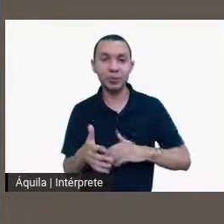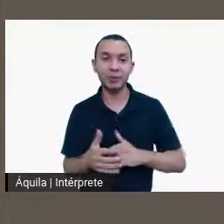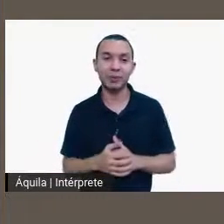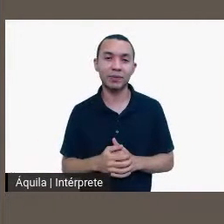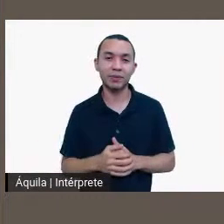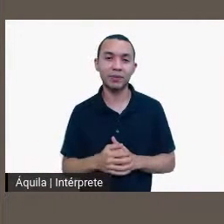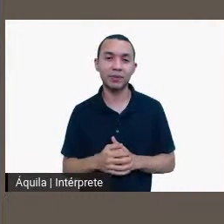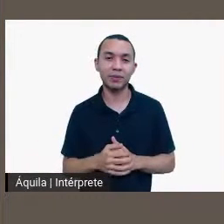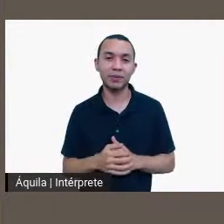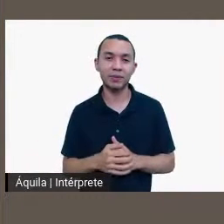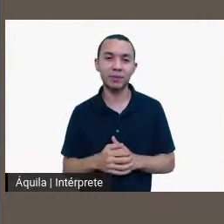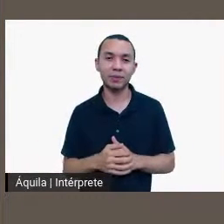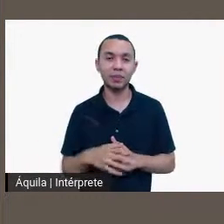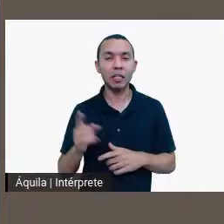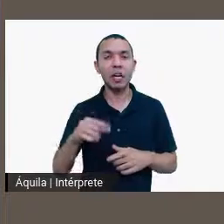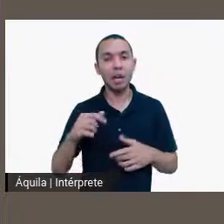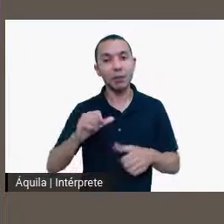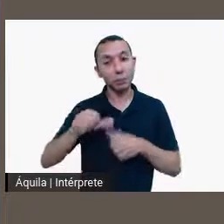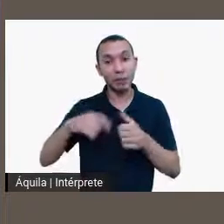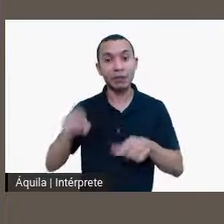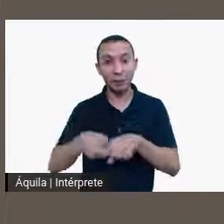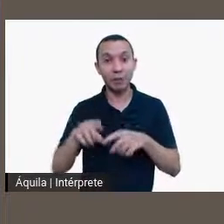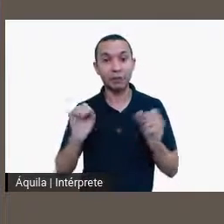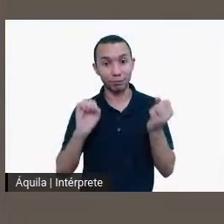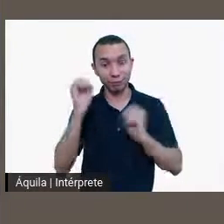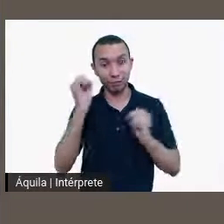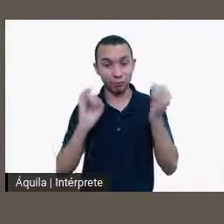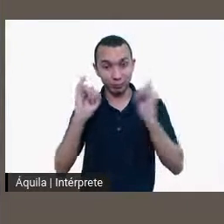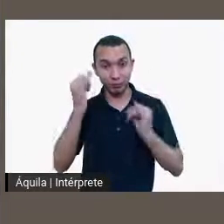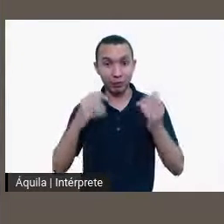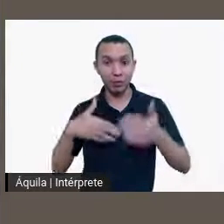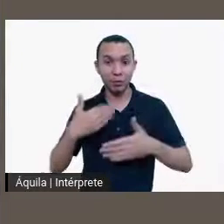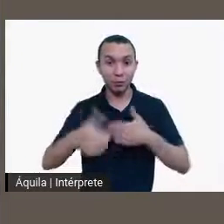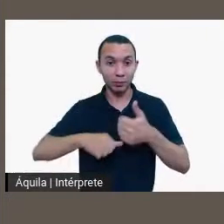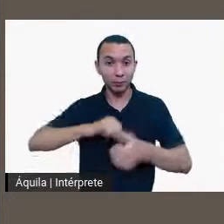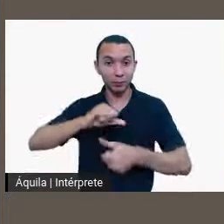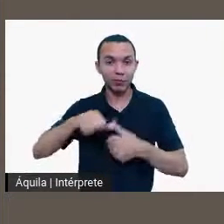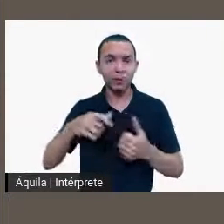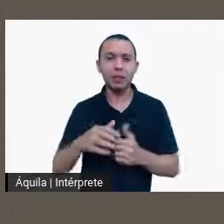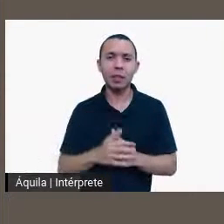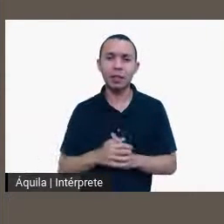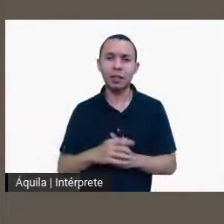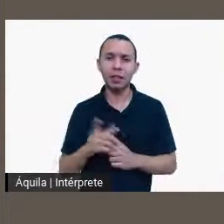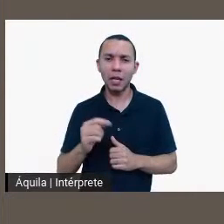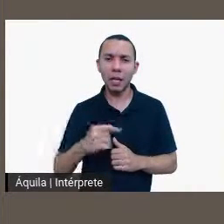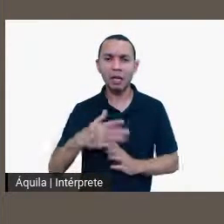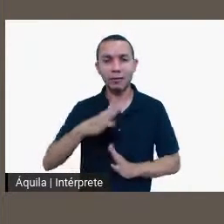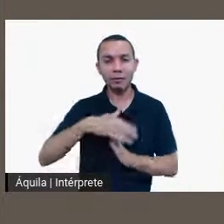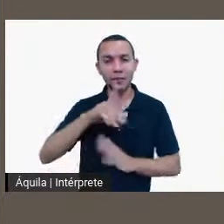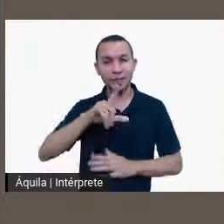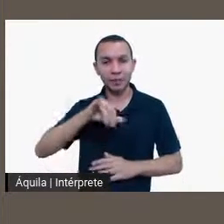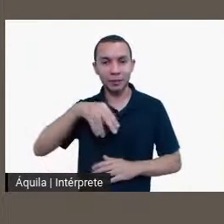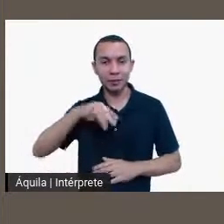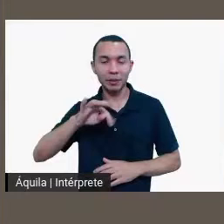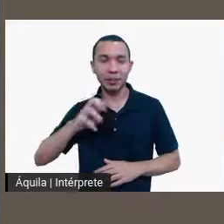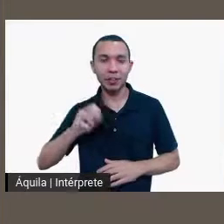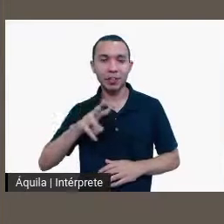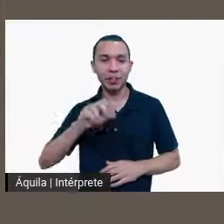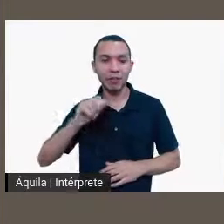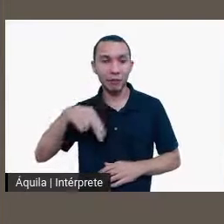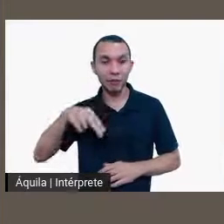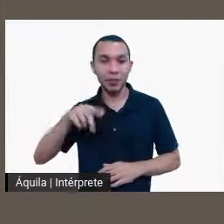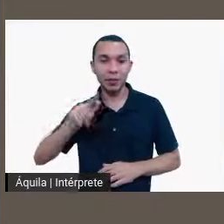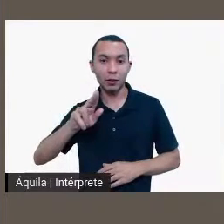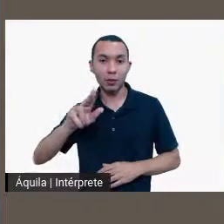relacionado à Revolução Industrial, mas uma encenação moderna que ultrapassa os limites das vanguardas, ao menos de algumas delas,